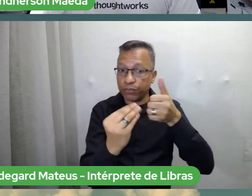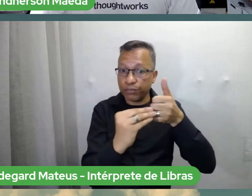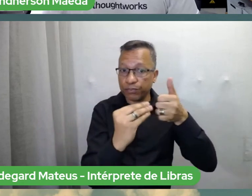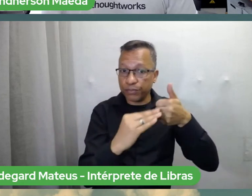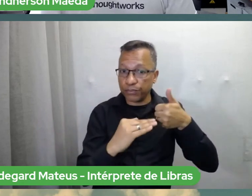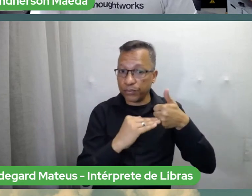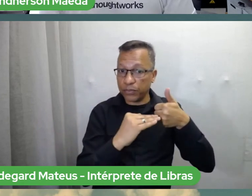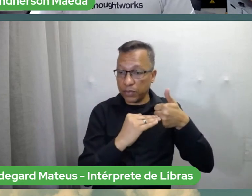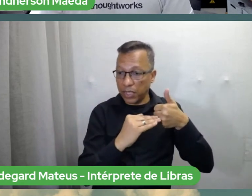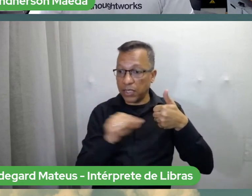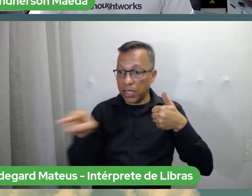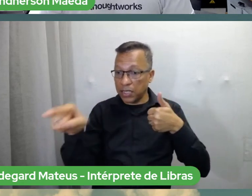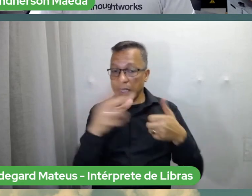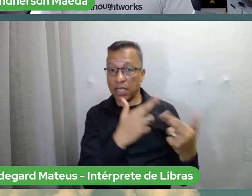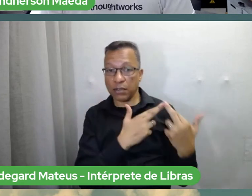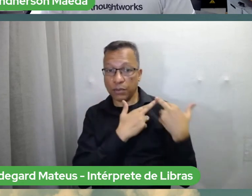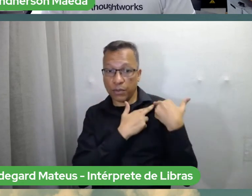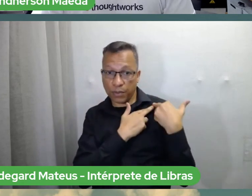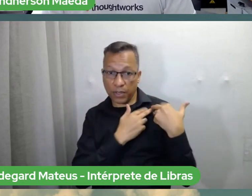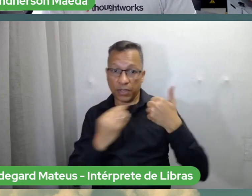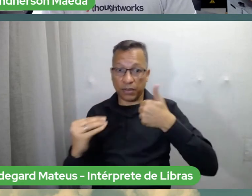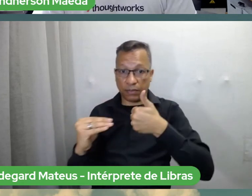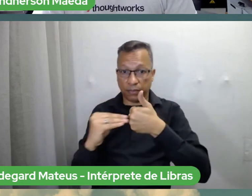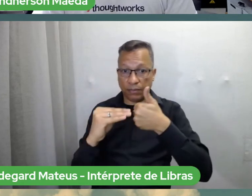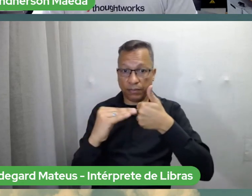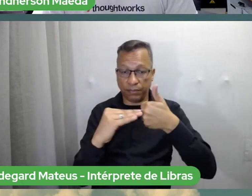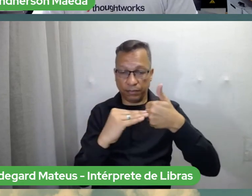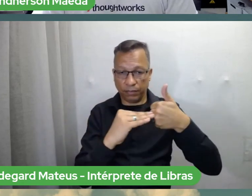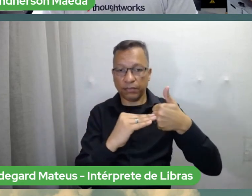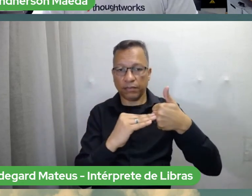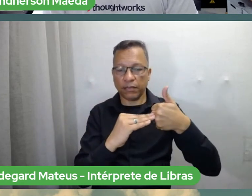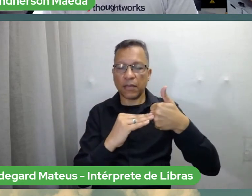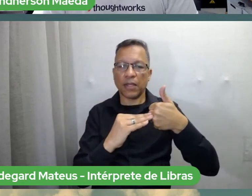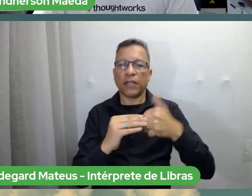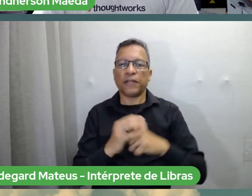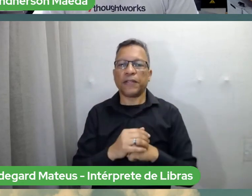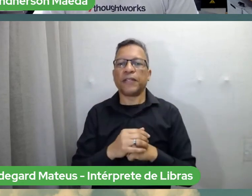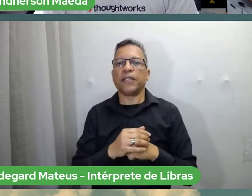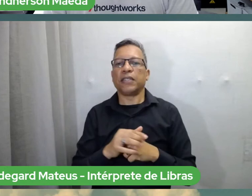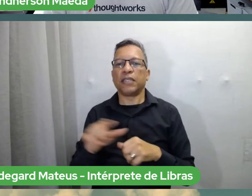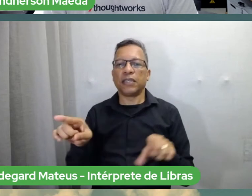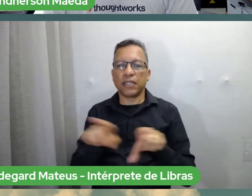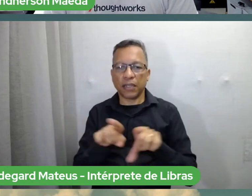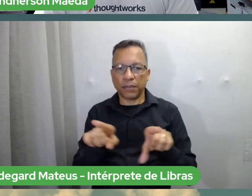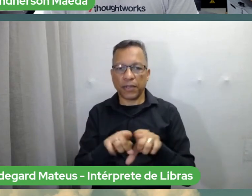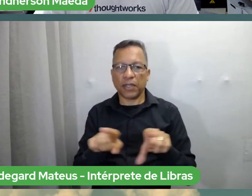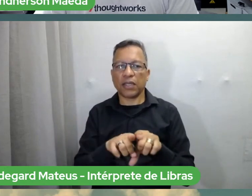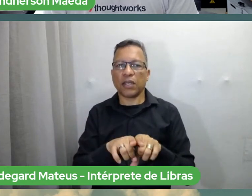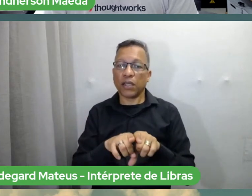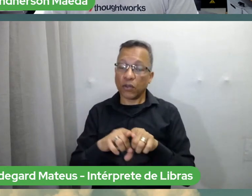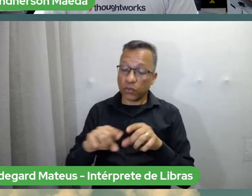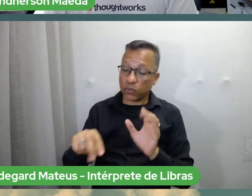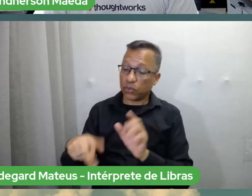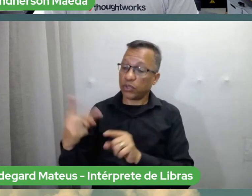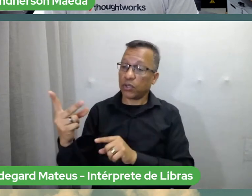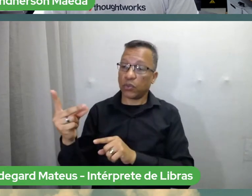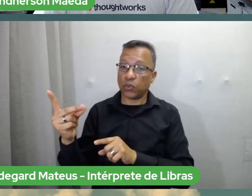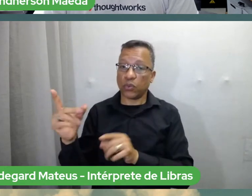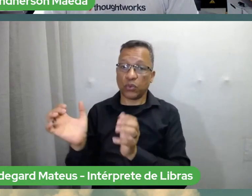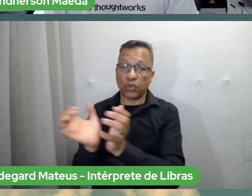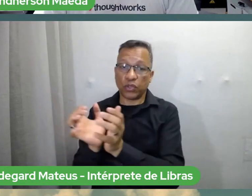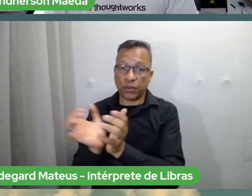esses dados no Data Lake. E provavelmente é bom começar também com um segundo time que vai prover essas funcionalidades da